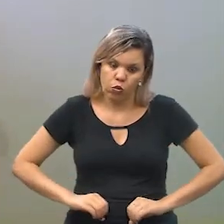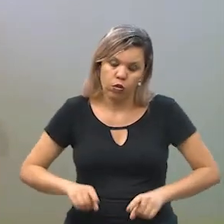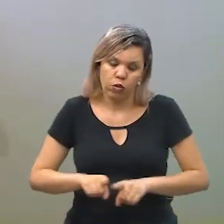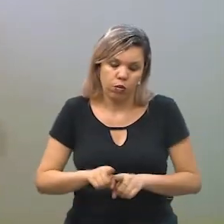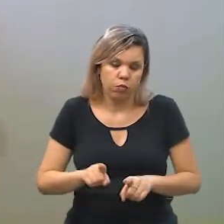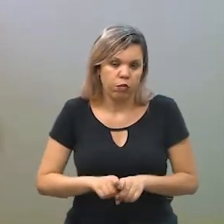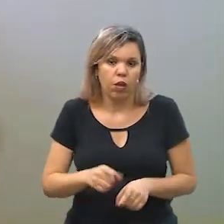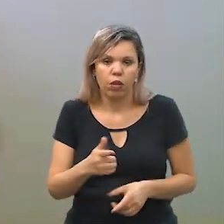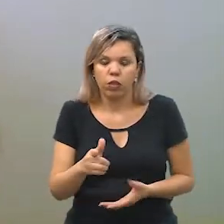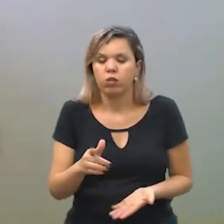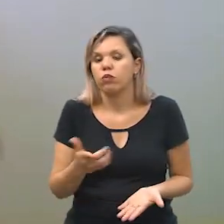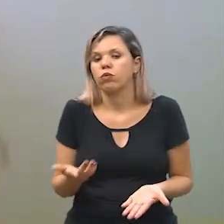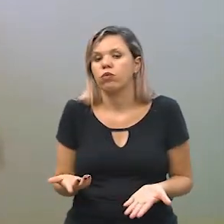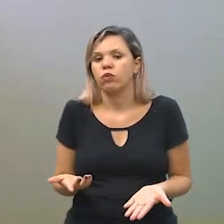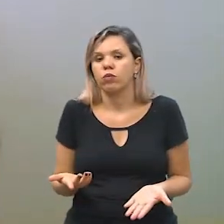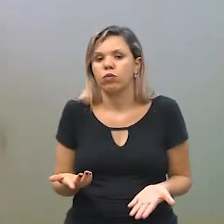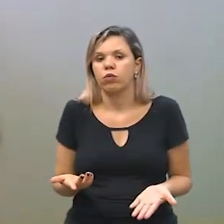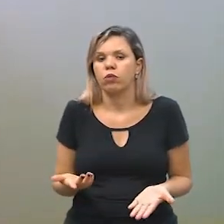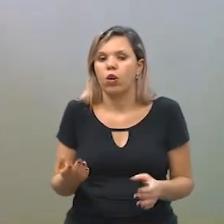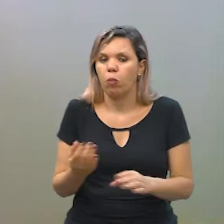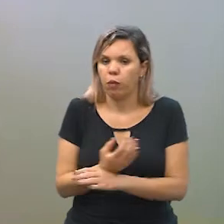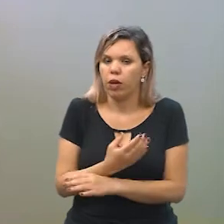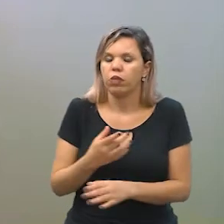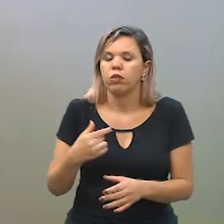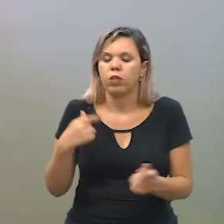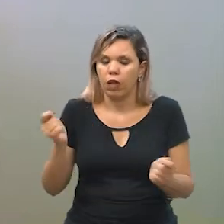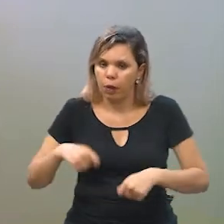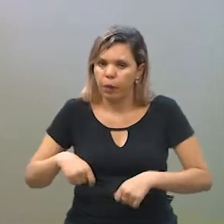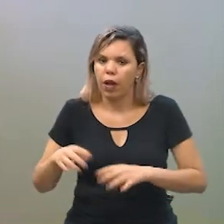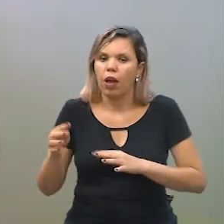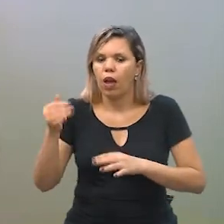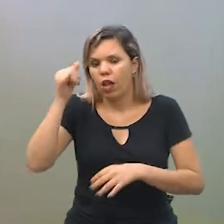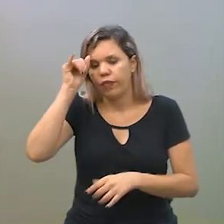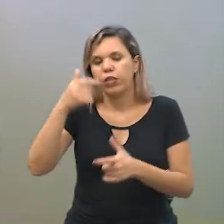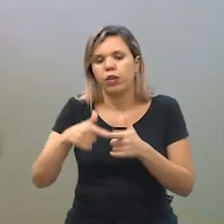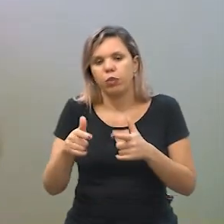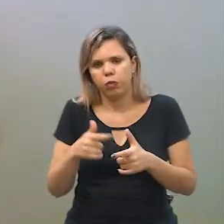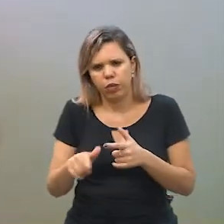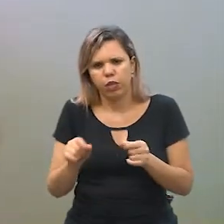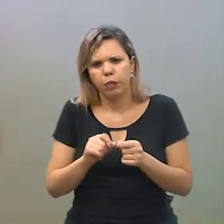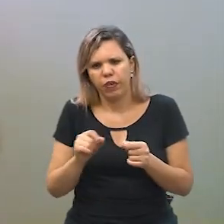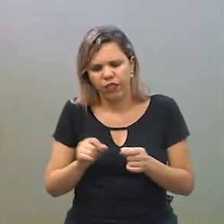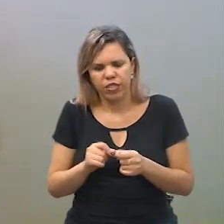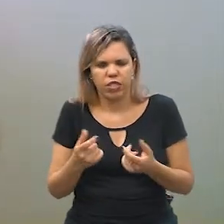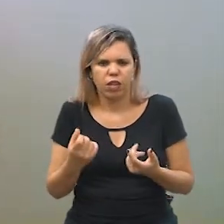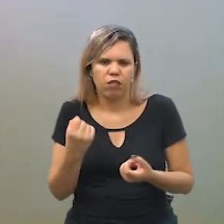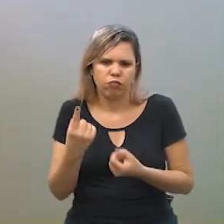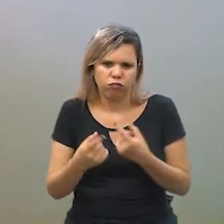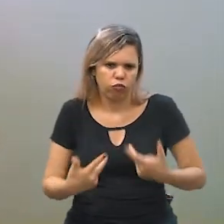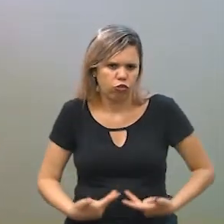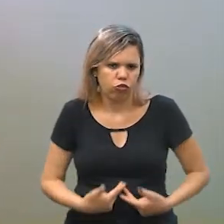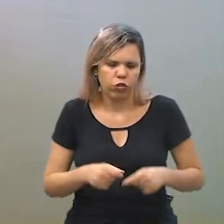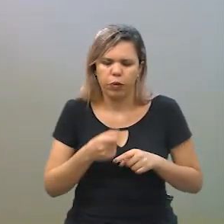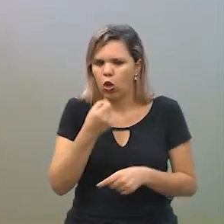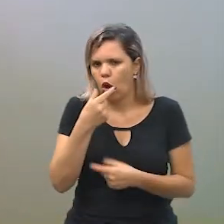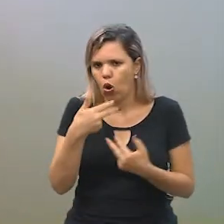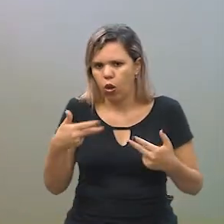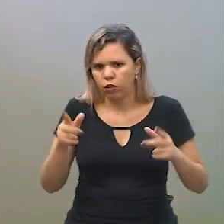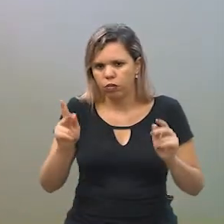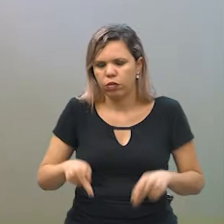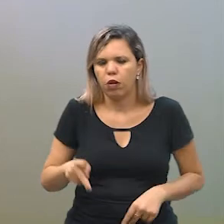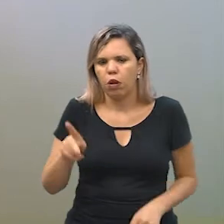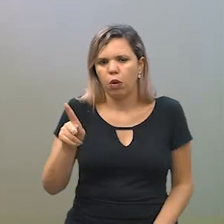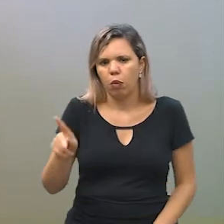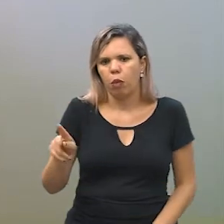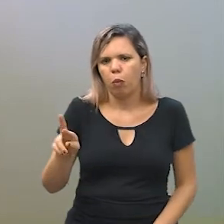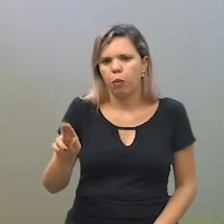insuficiência cervical, que podem ser tratadas com um procedimento chamado circlagem. O uso de uma medicação chamada